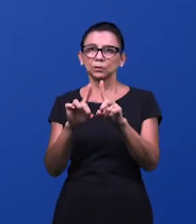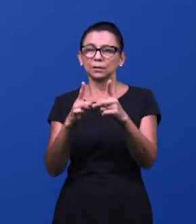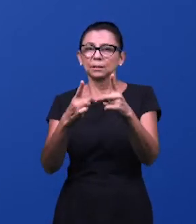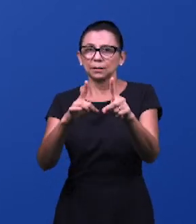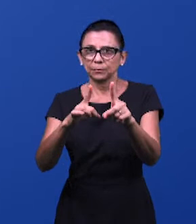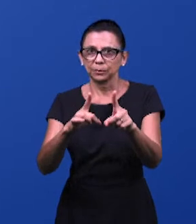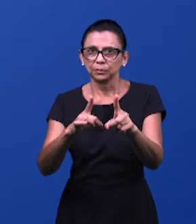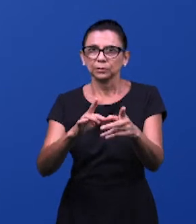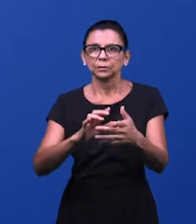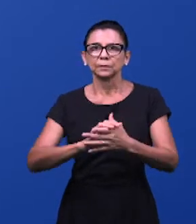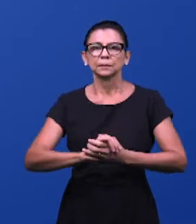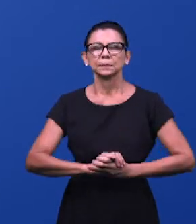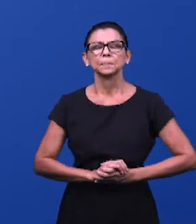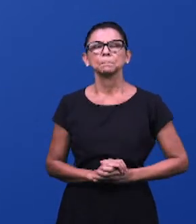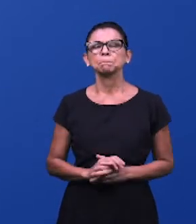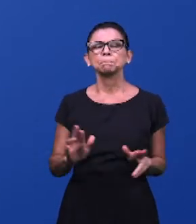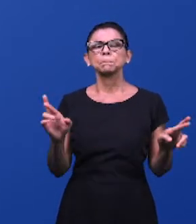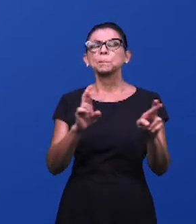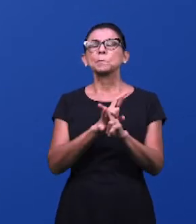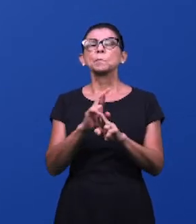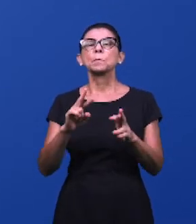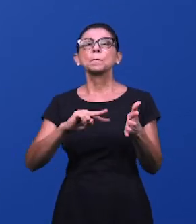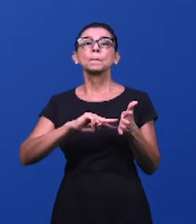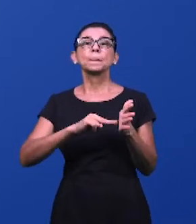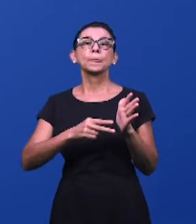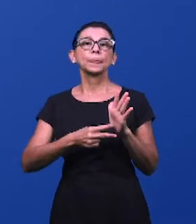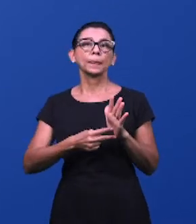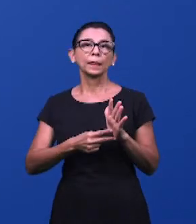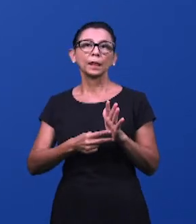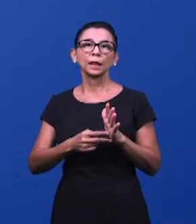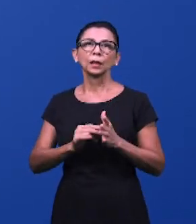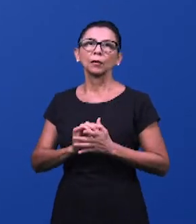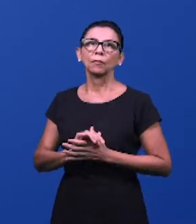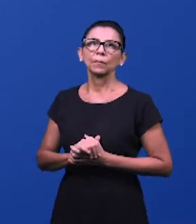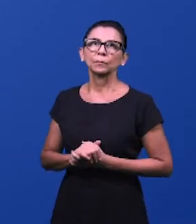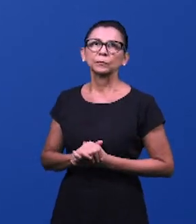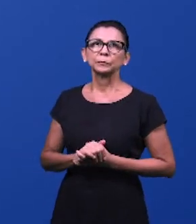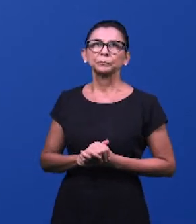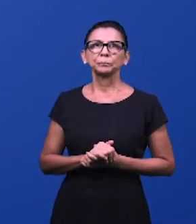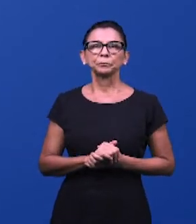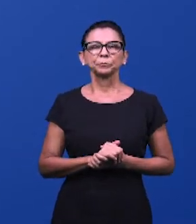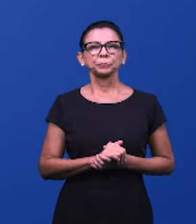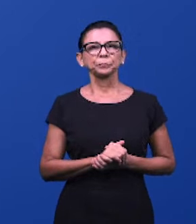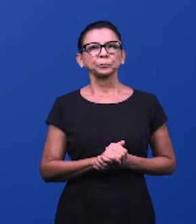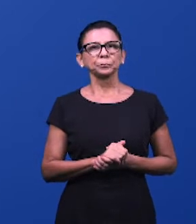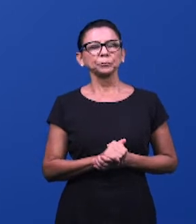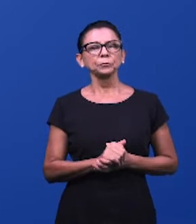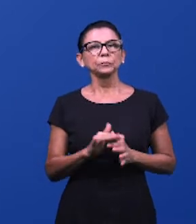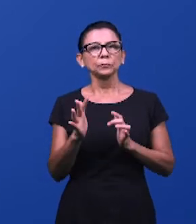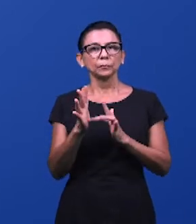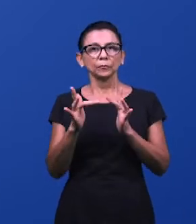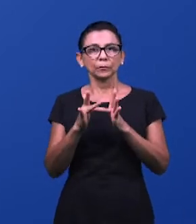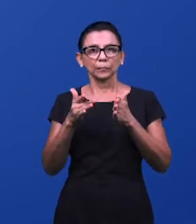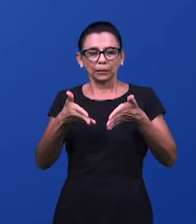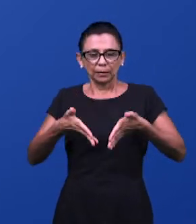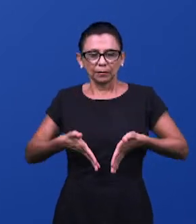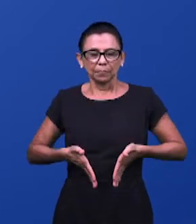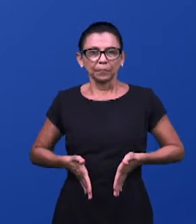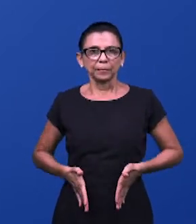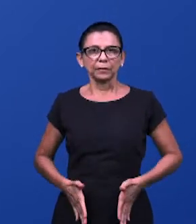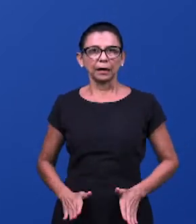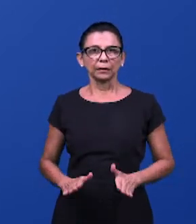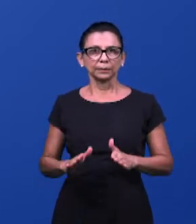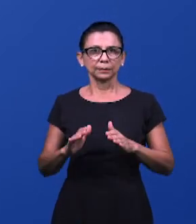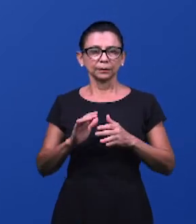discípulos. Essa relação de Jesus com a sua família já está contida desde o seu nascimento, quando ele nasce ali